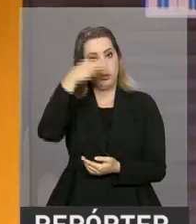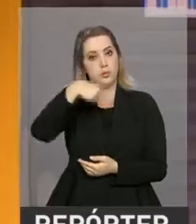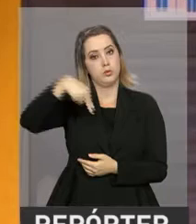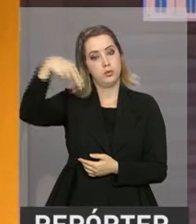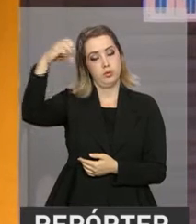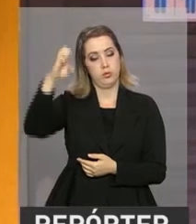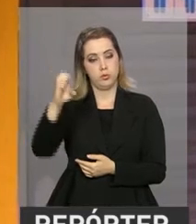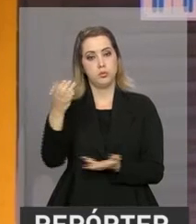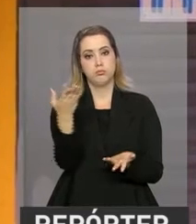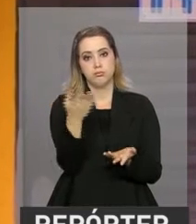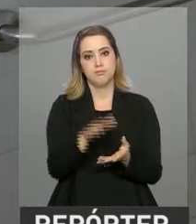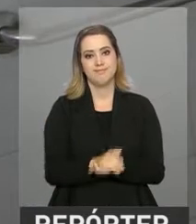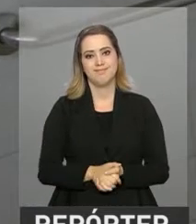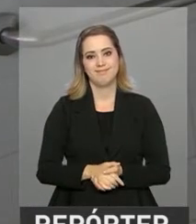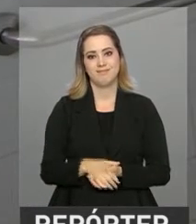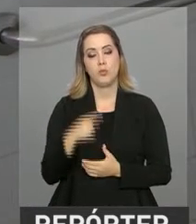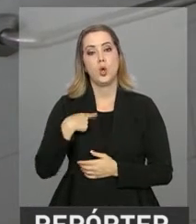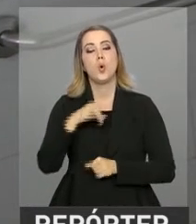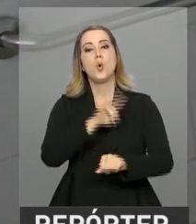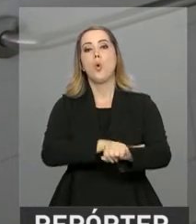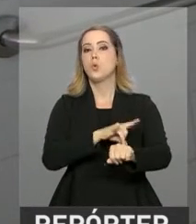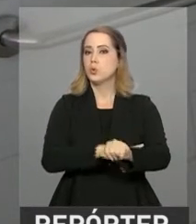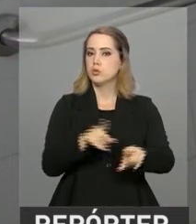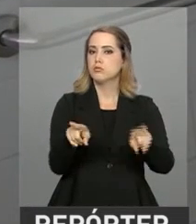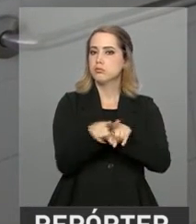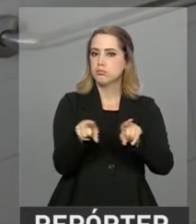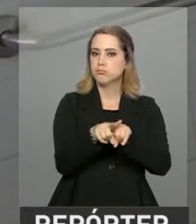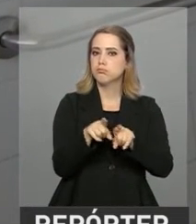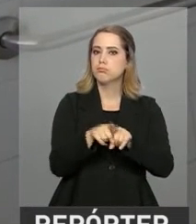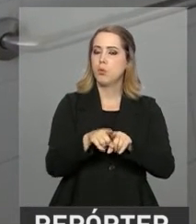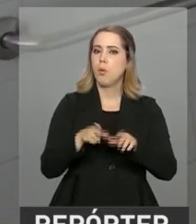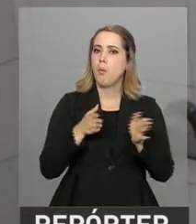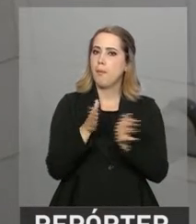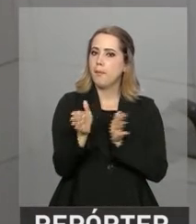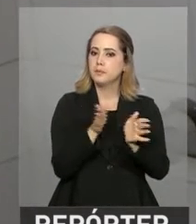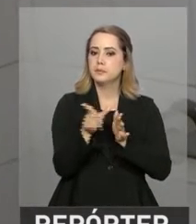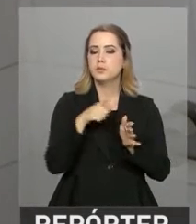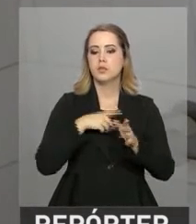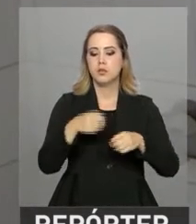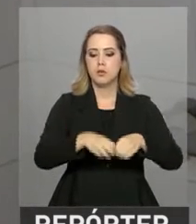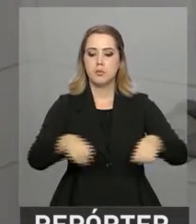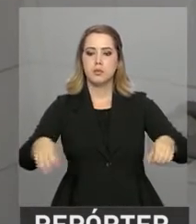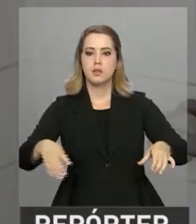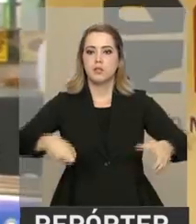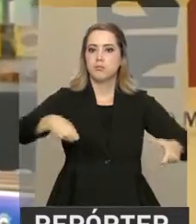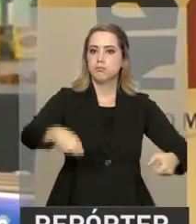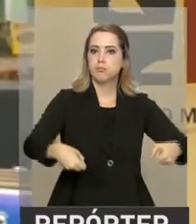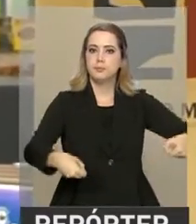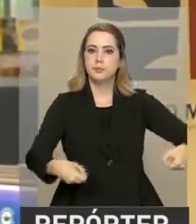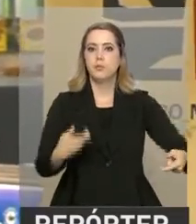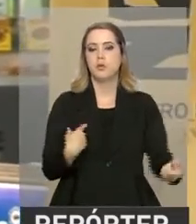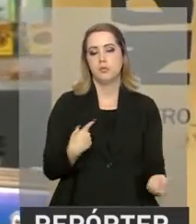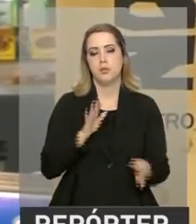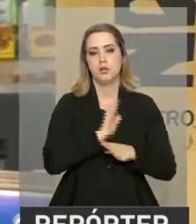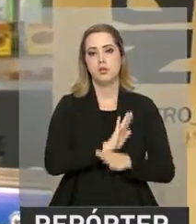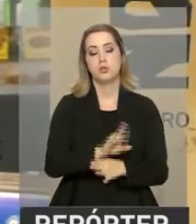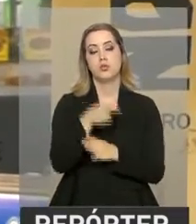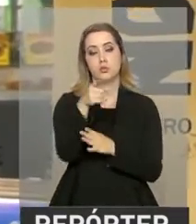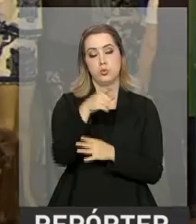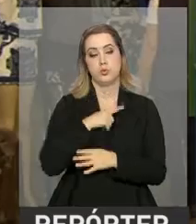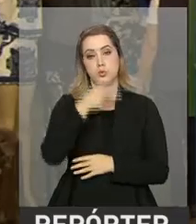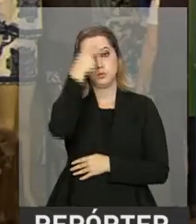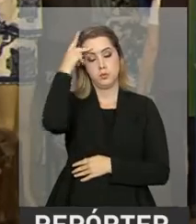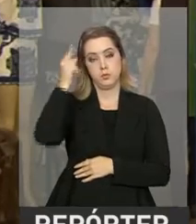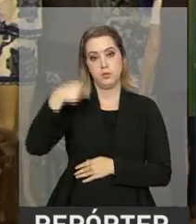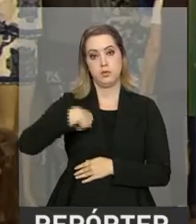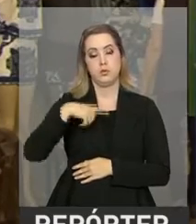dentro. Os banheiros também são adaptados, com barras que auxiliam as pessoas com deficiência. E segundo o gestor da Feira de São